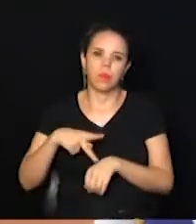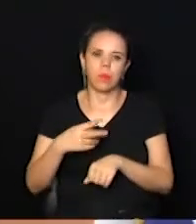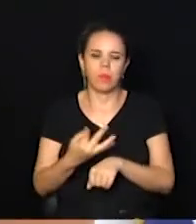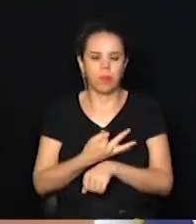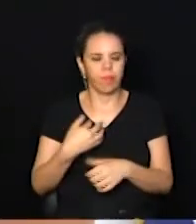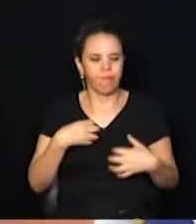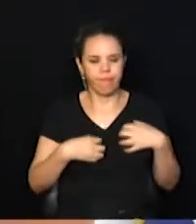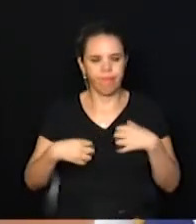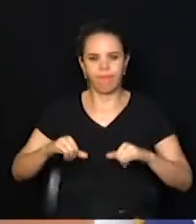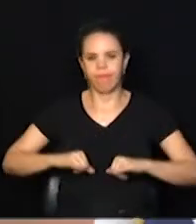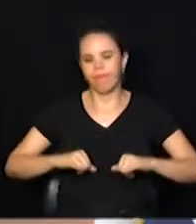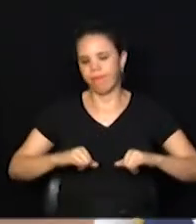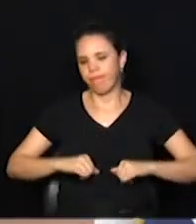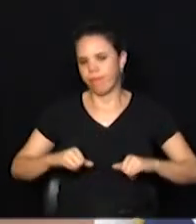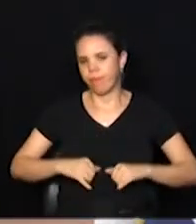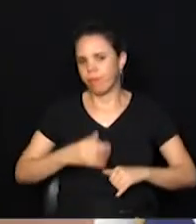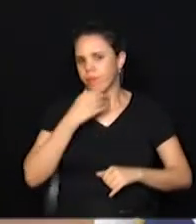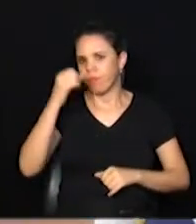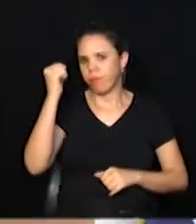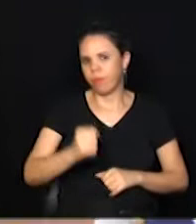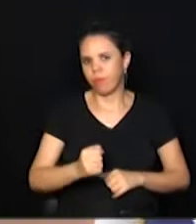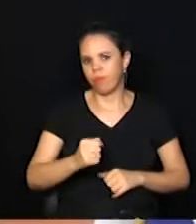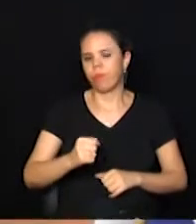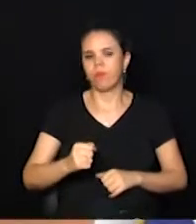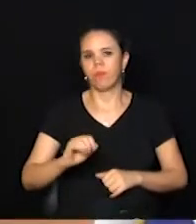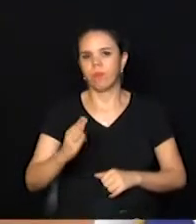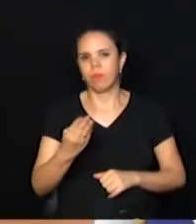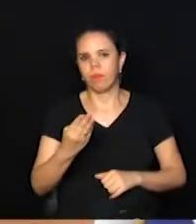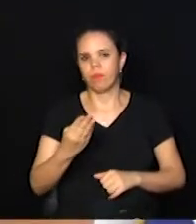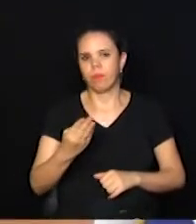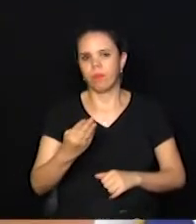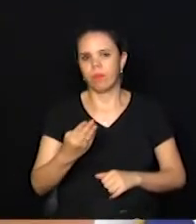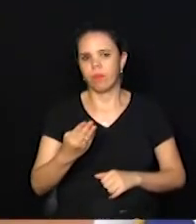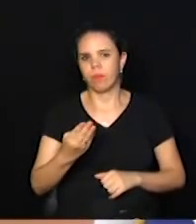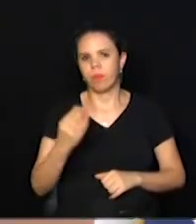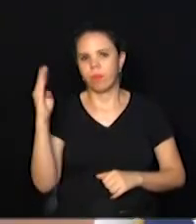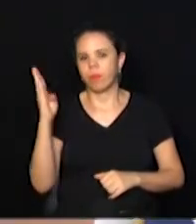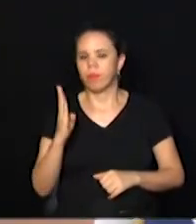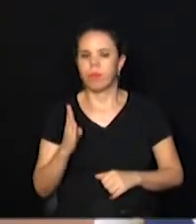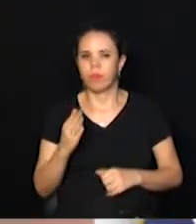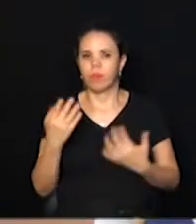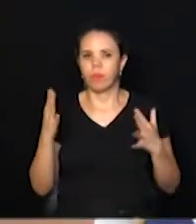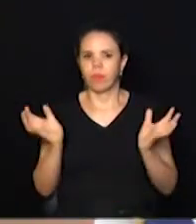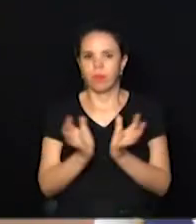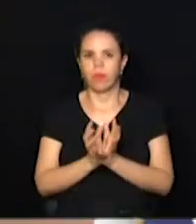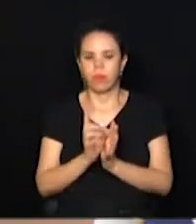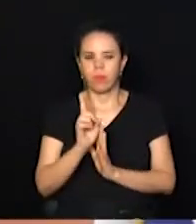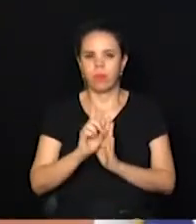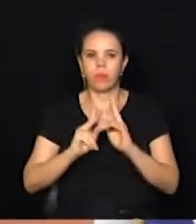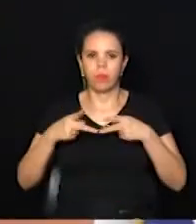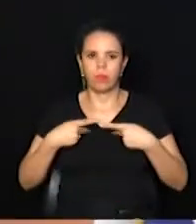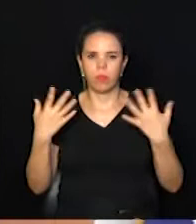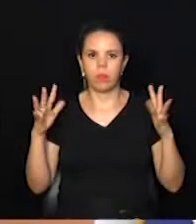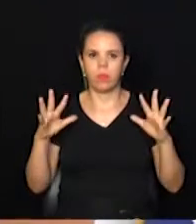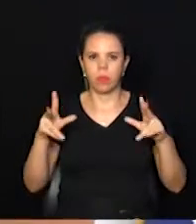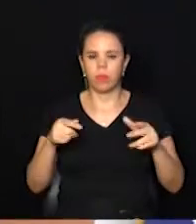hoje, de ter um genocida, um fascista lá no Palácio do Planalto. Por isso, parabéns à Comissão de Direitos Humanos, parabéns a